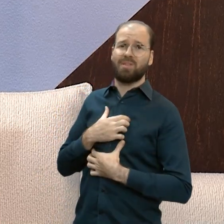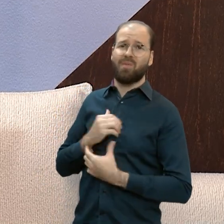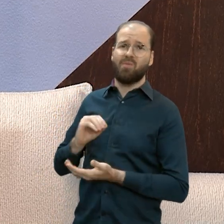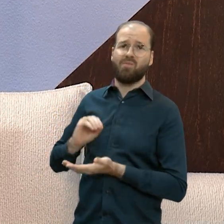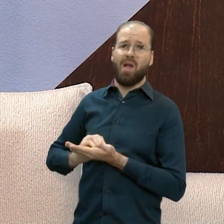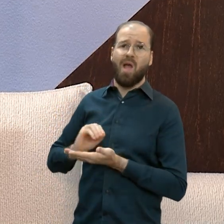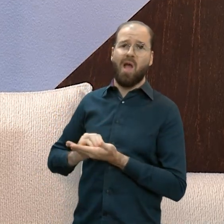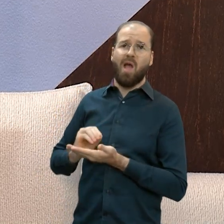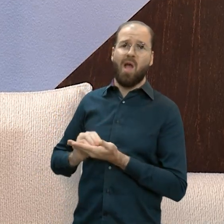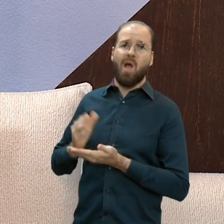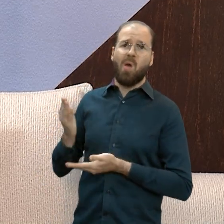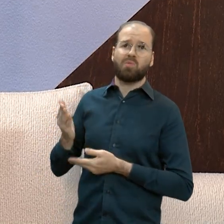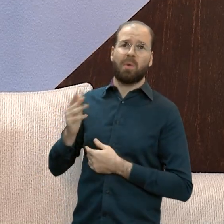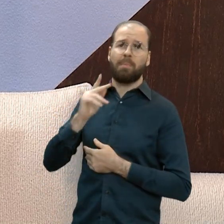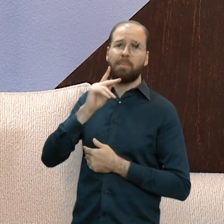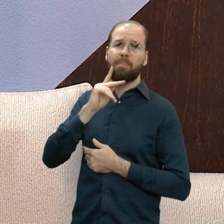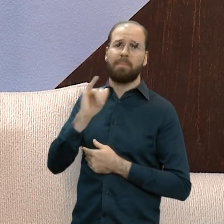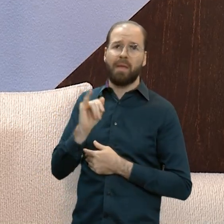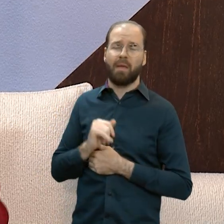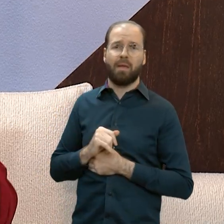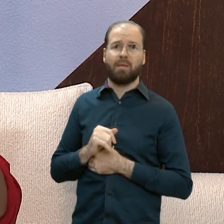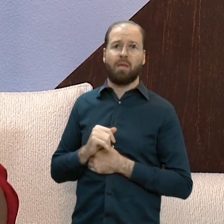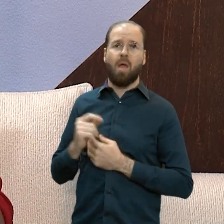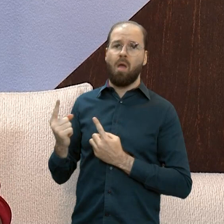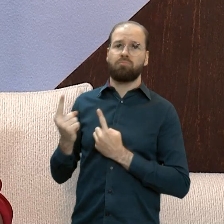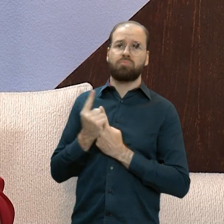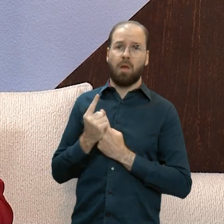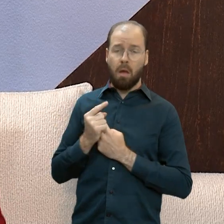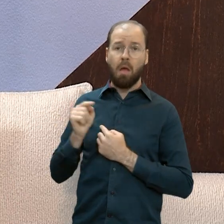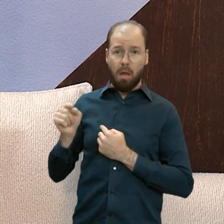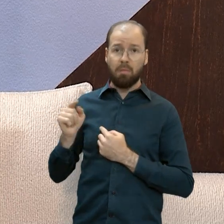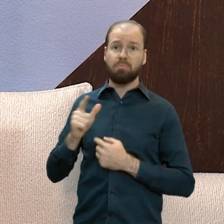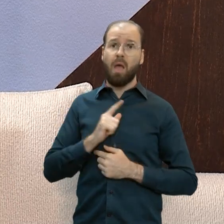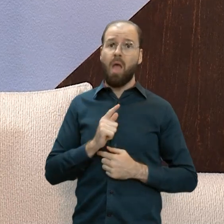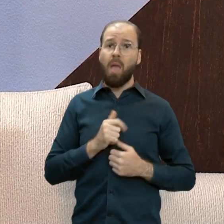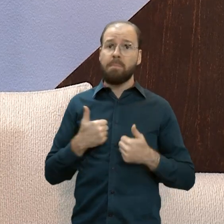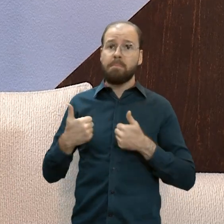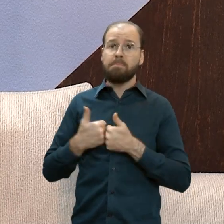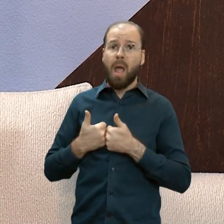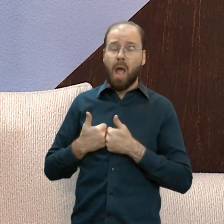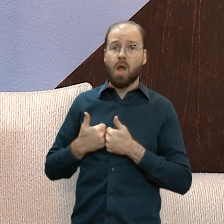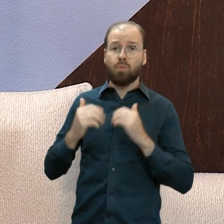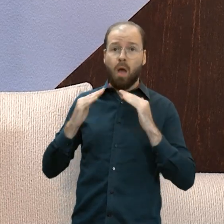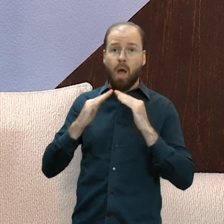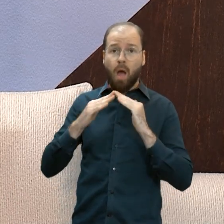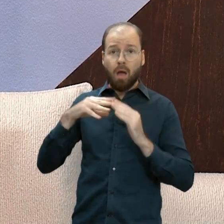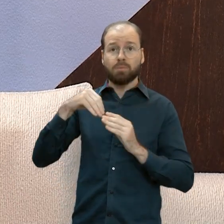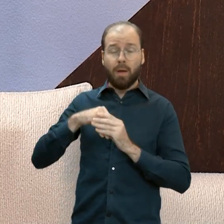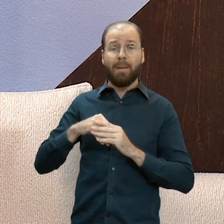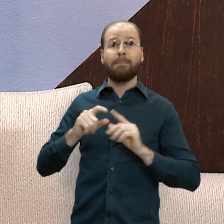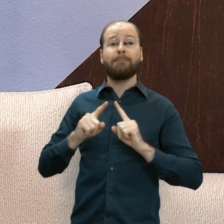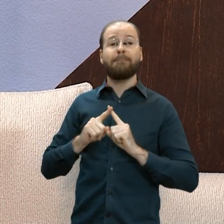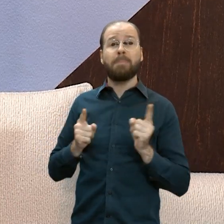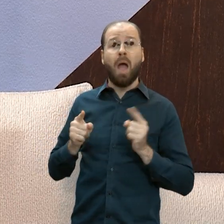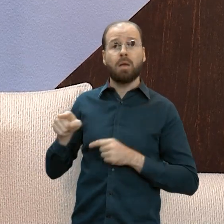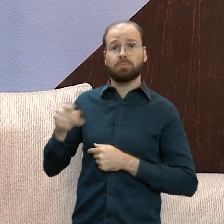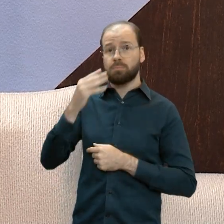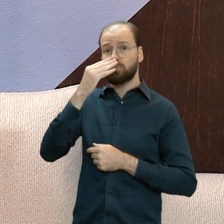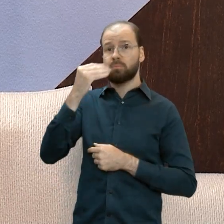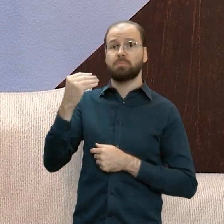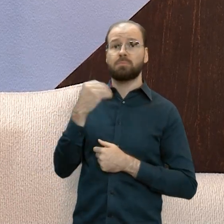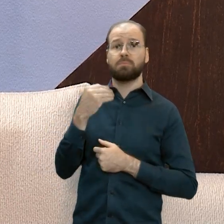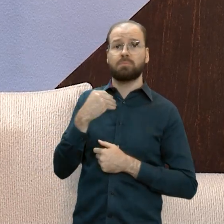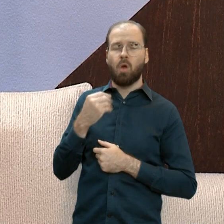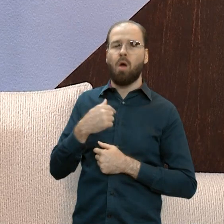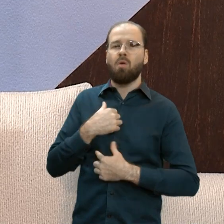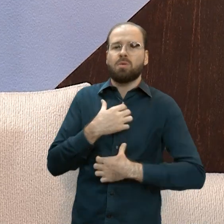moral, afetiva, espiritual do pai e da mãe quando eles estão ao lado. Essa é a pior ausência, né? Uma ausência